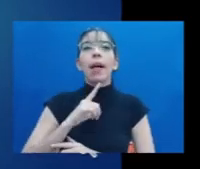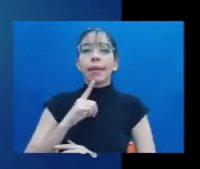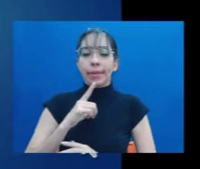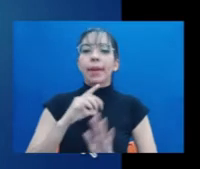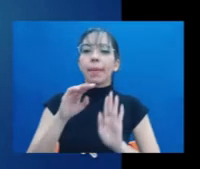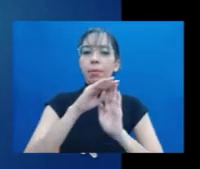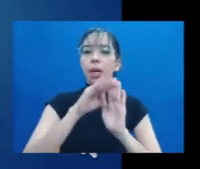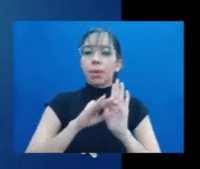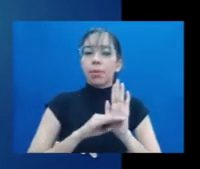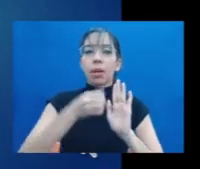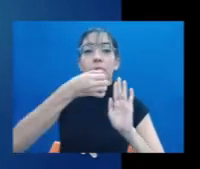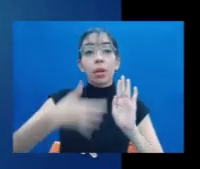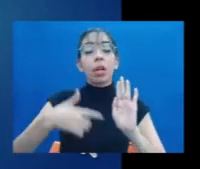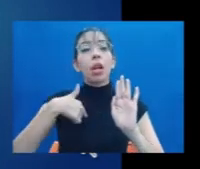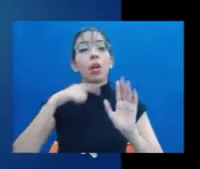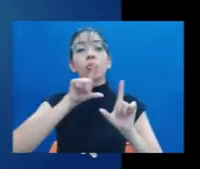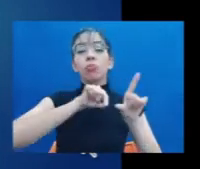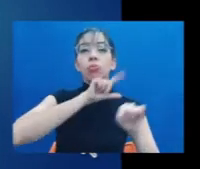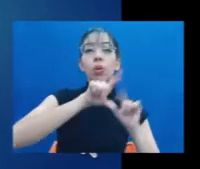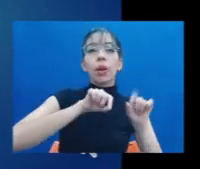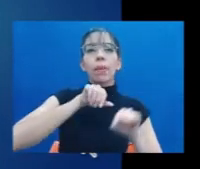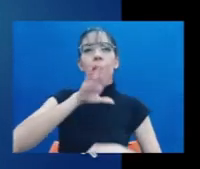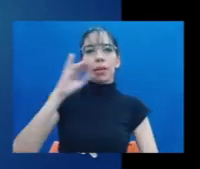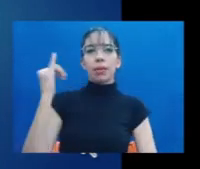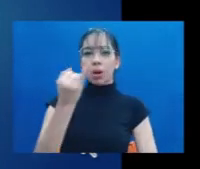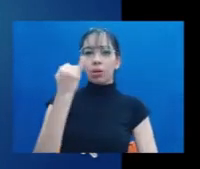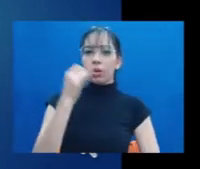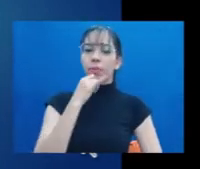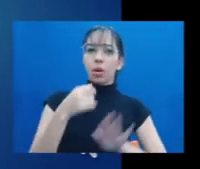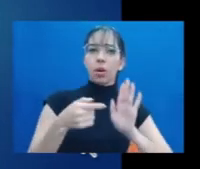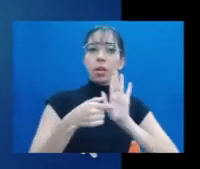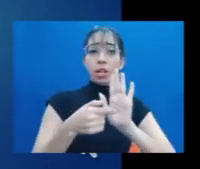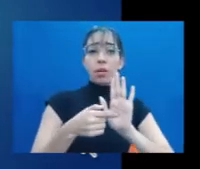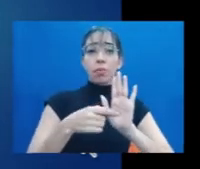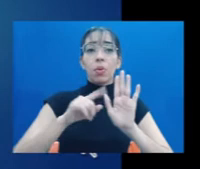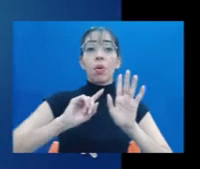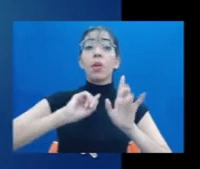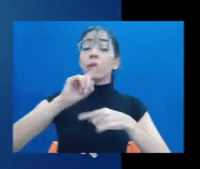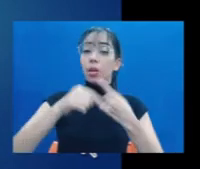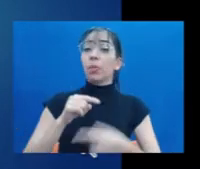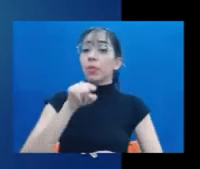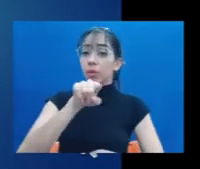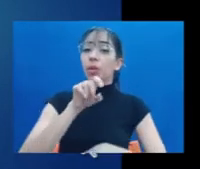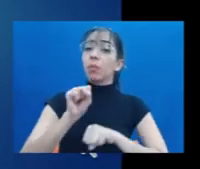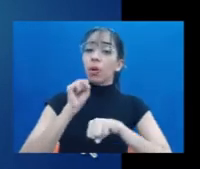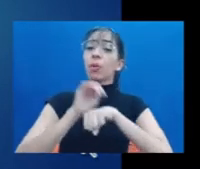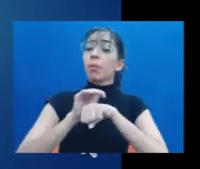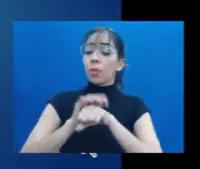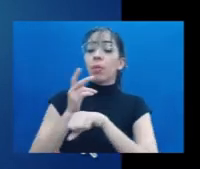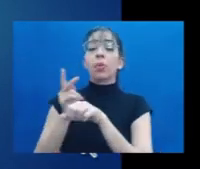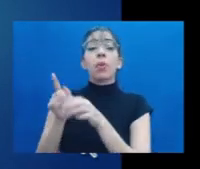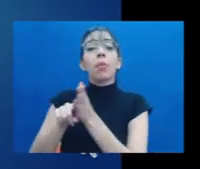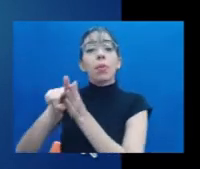para apresentar a vocês. Então, eu destaquei aí os pontos que eu achei de mais relevantes como um exemplo. Vocês podem procurar qualquer substância